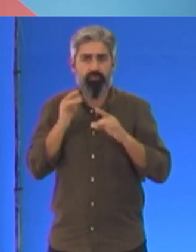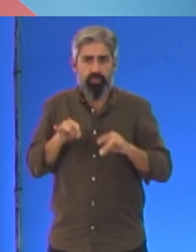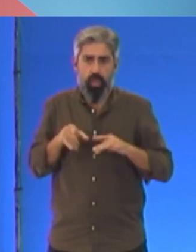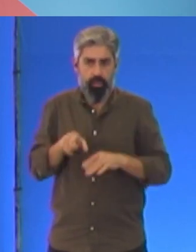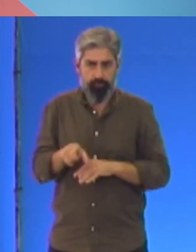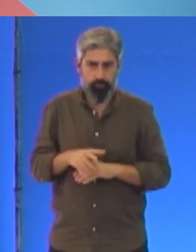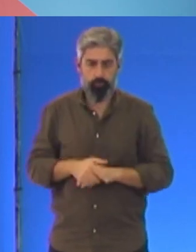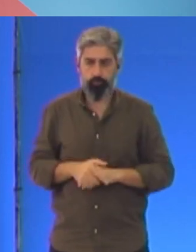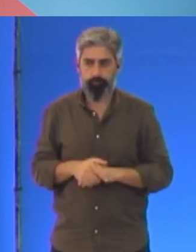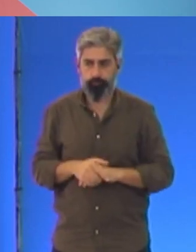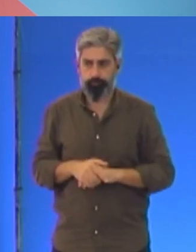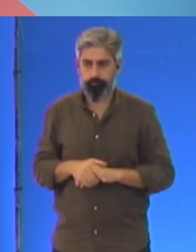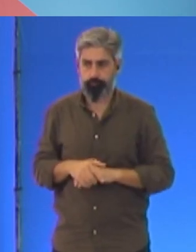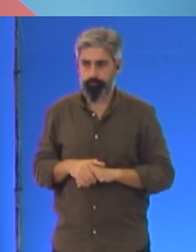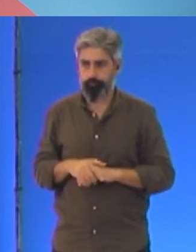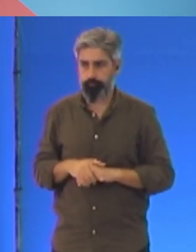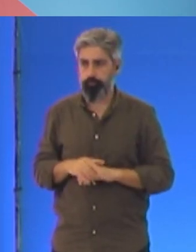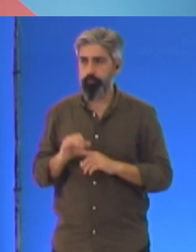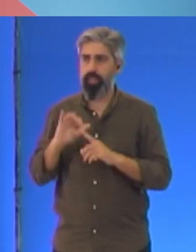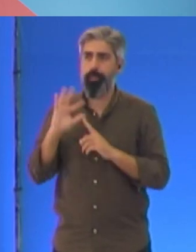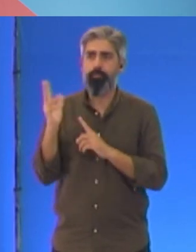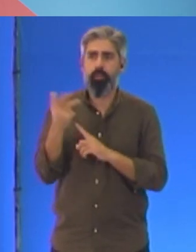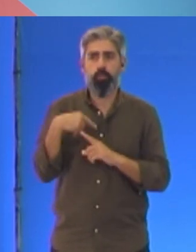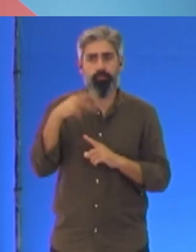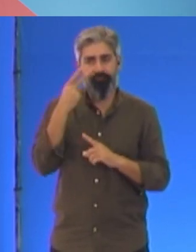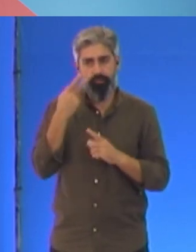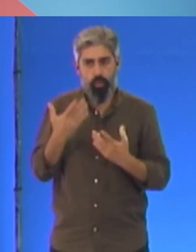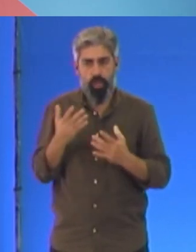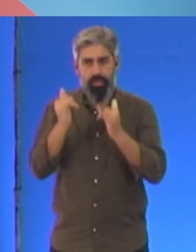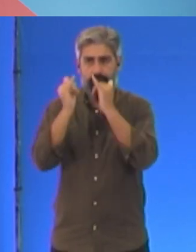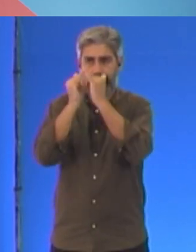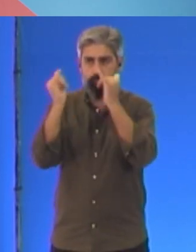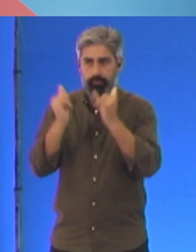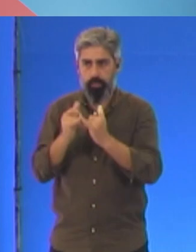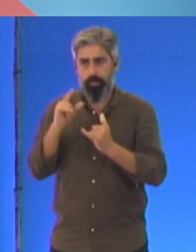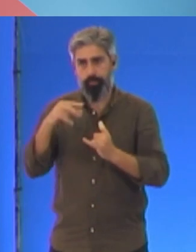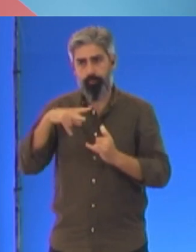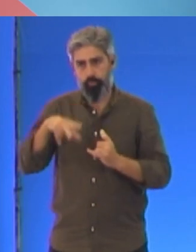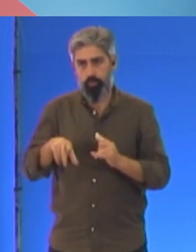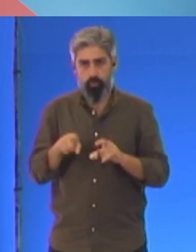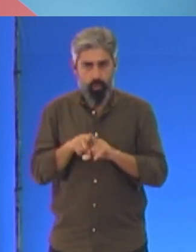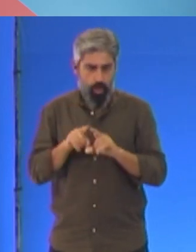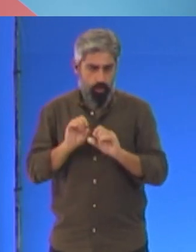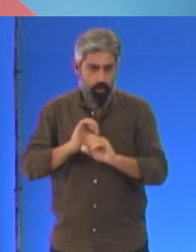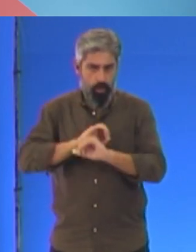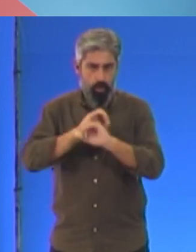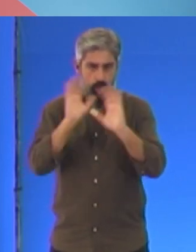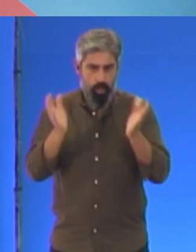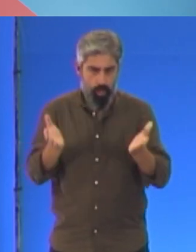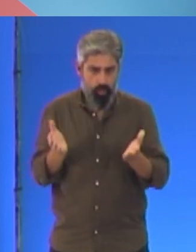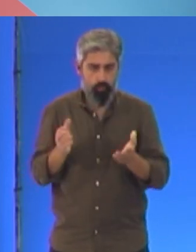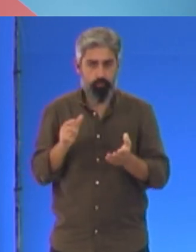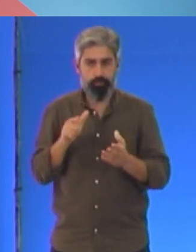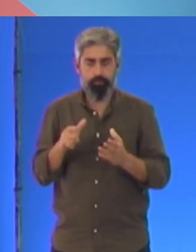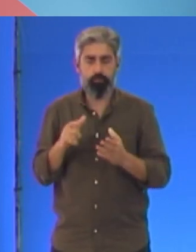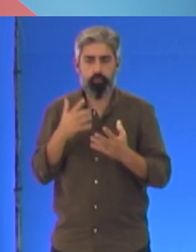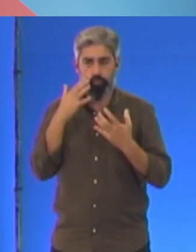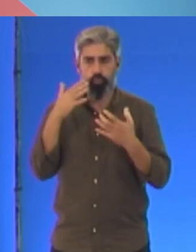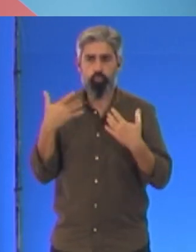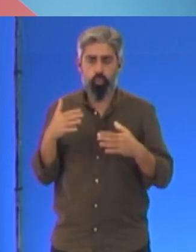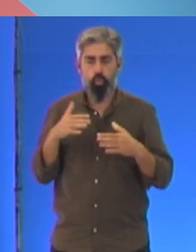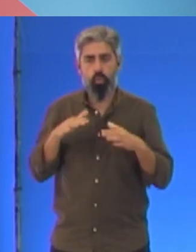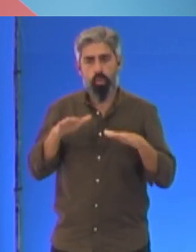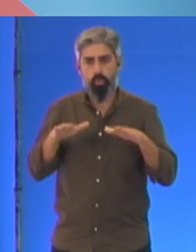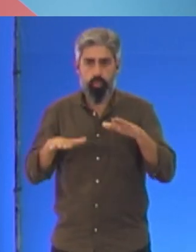isso o ambiente que vivemos internacionalmente e também no nosso país como é óbvio é o de uma grande